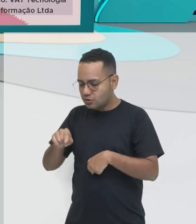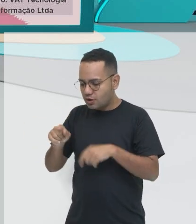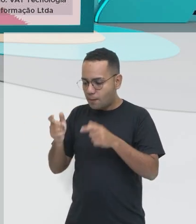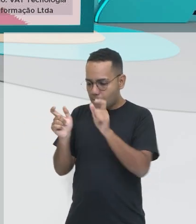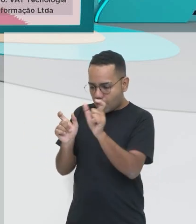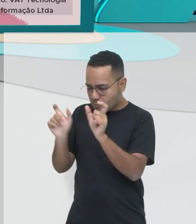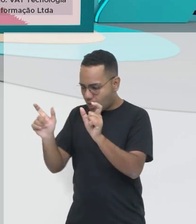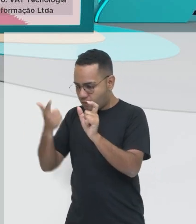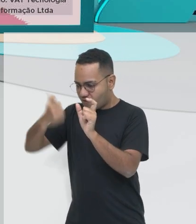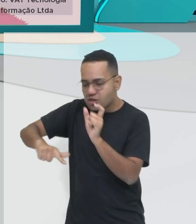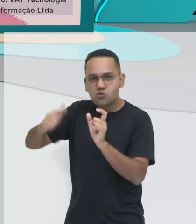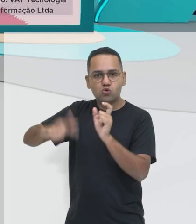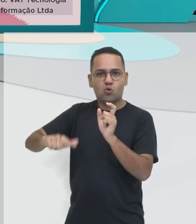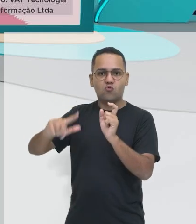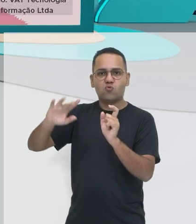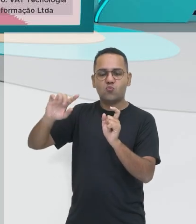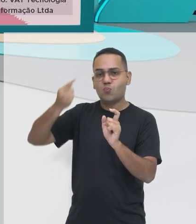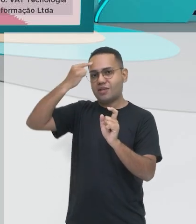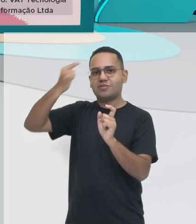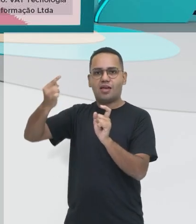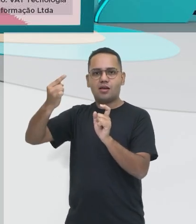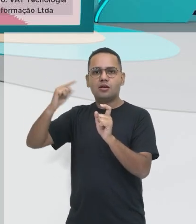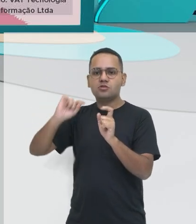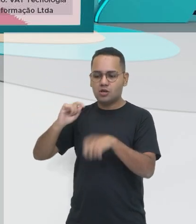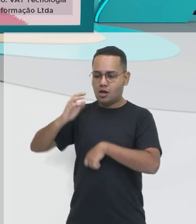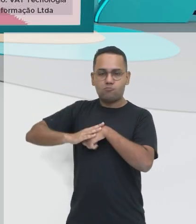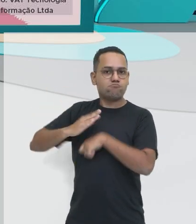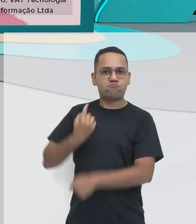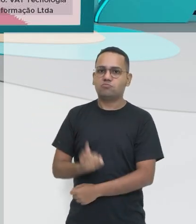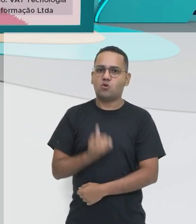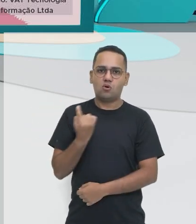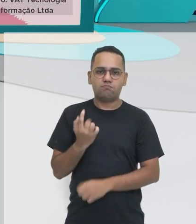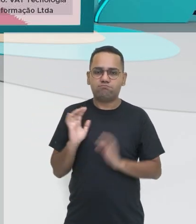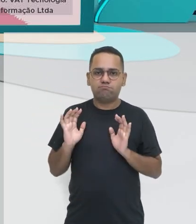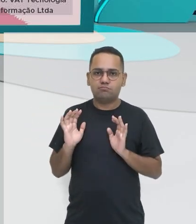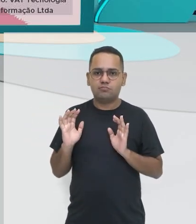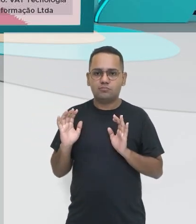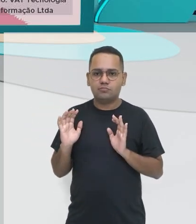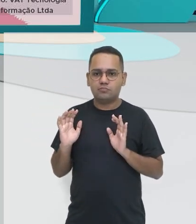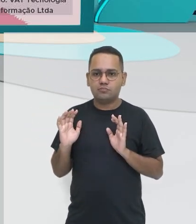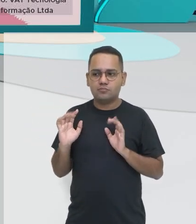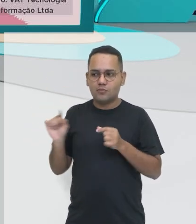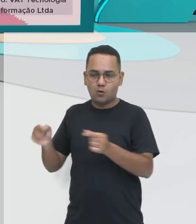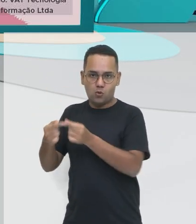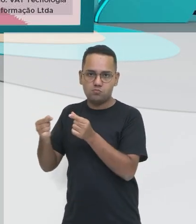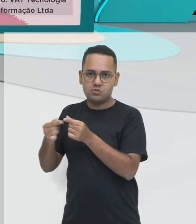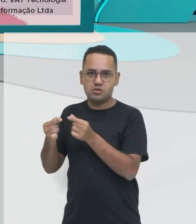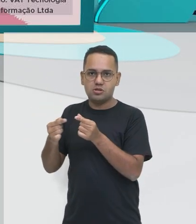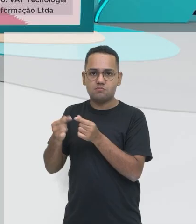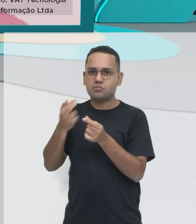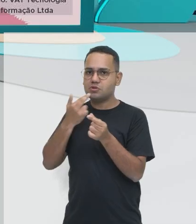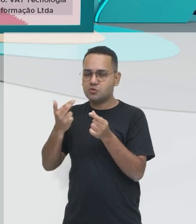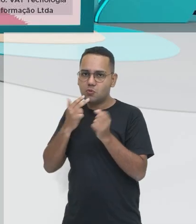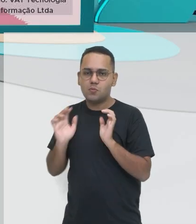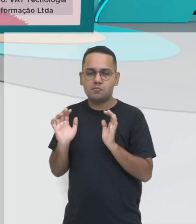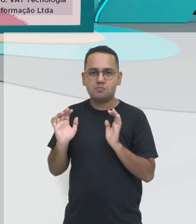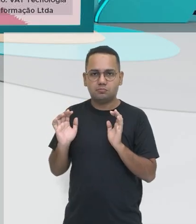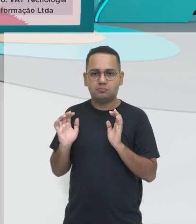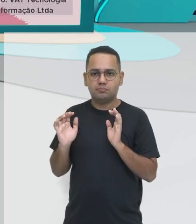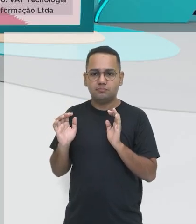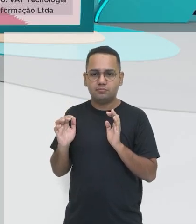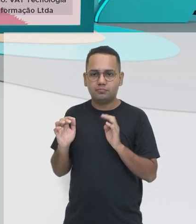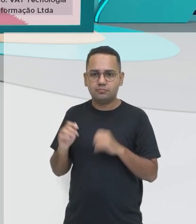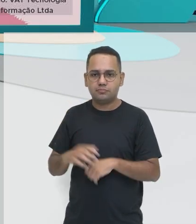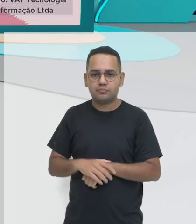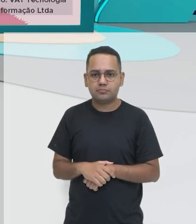fazer sozinho, né? Essa atividade eu realizei sozinho ou completamente sozinho. Na língua inglesa faz sentido, então ela existe, a gente precisa